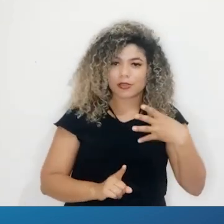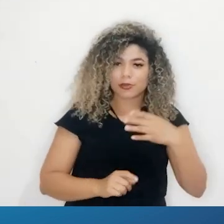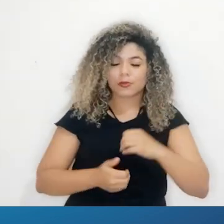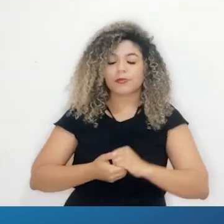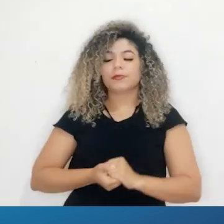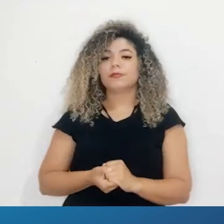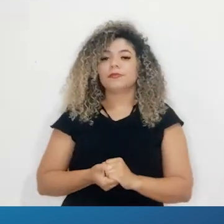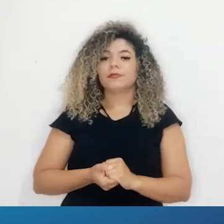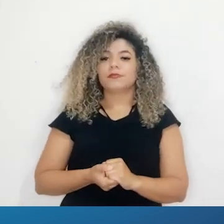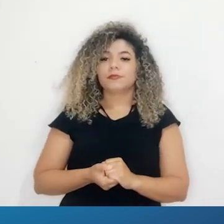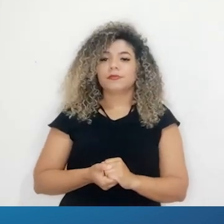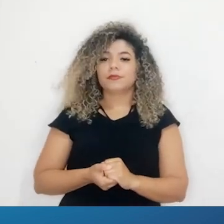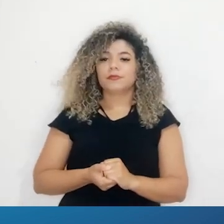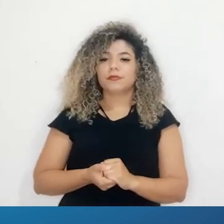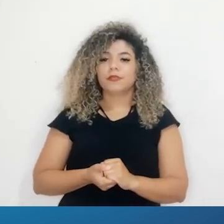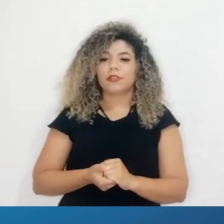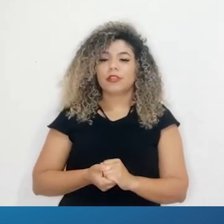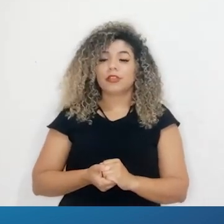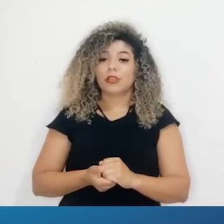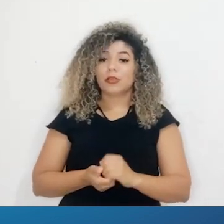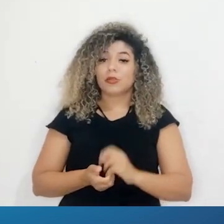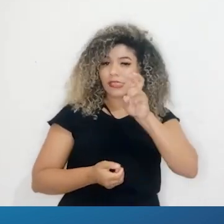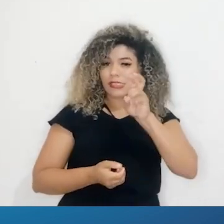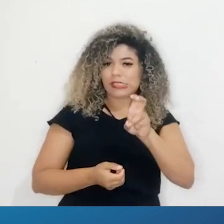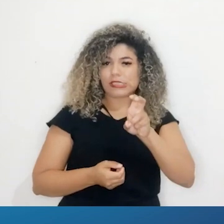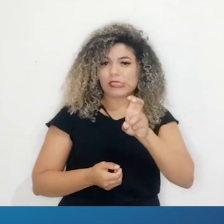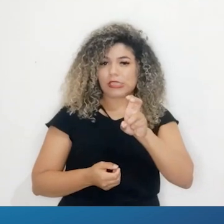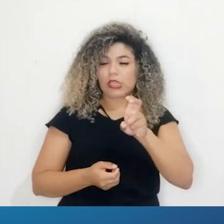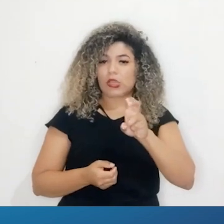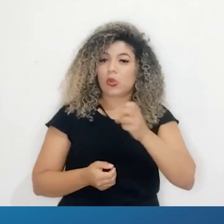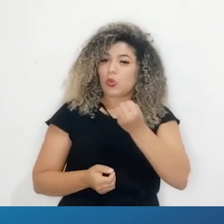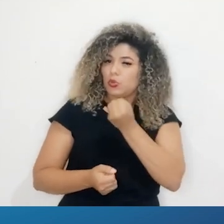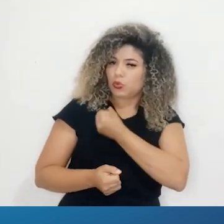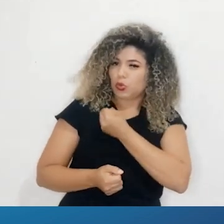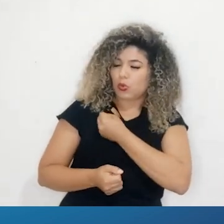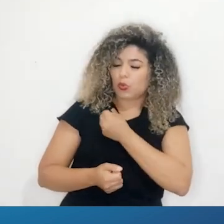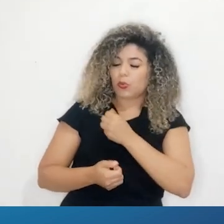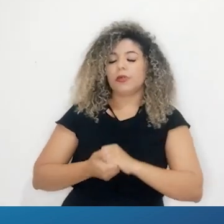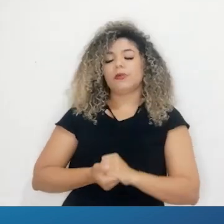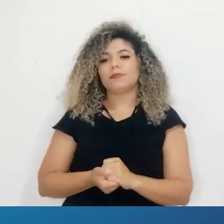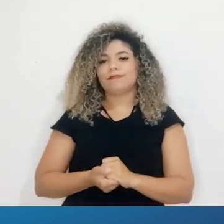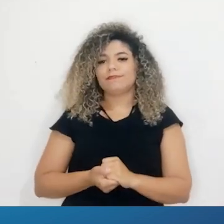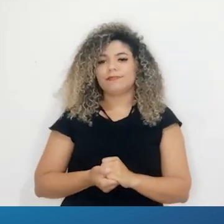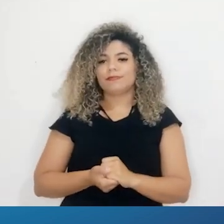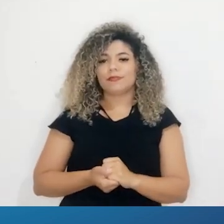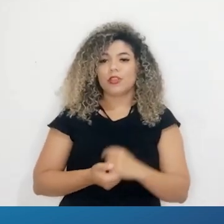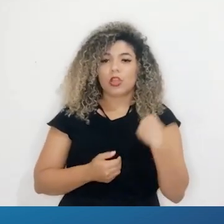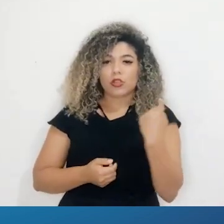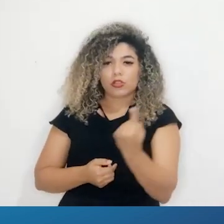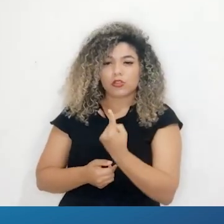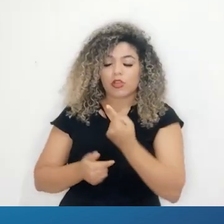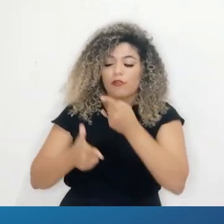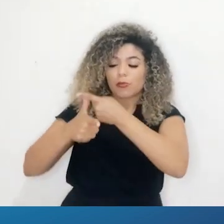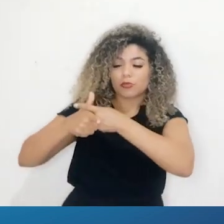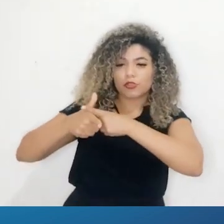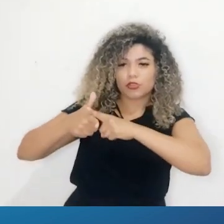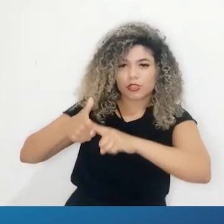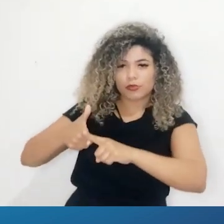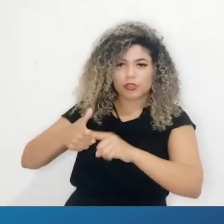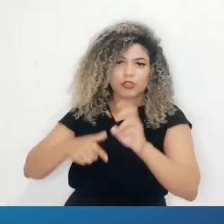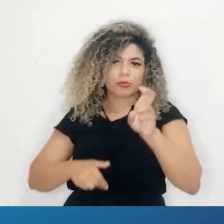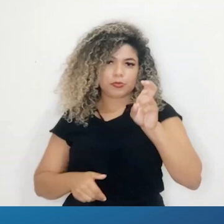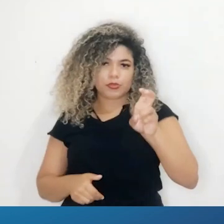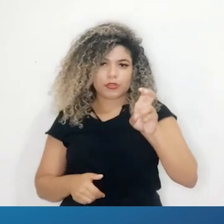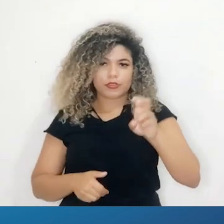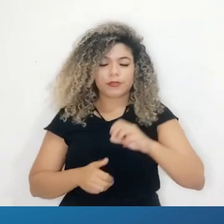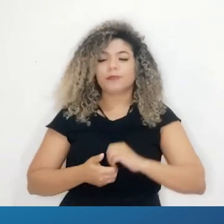14 como são cinco elementos 12 15 11 18 e 14 vamos dividir por